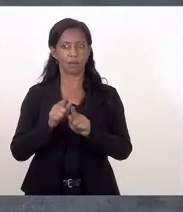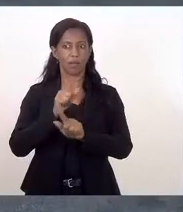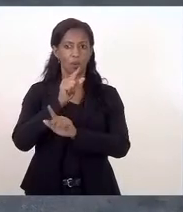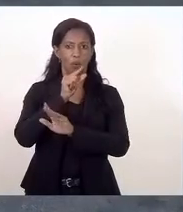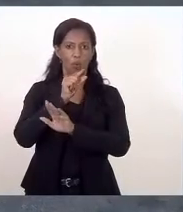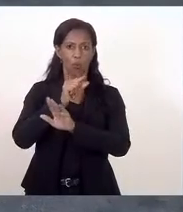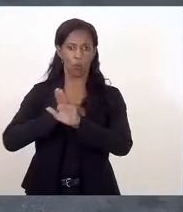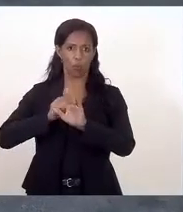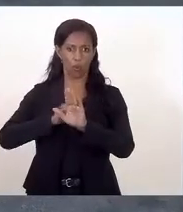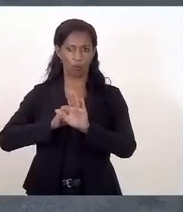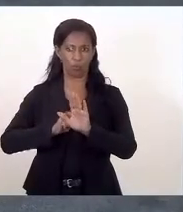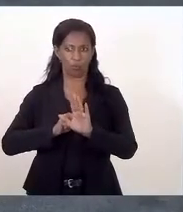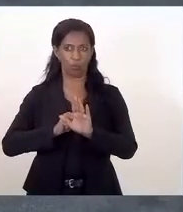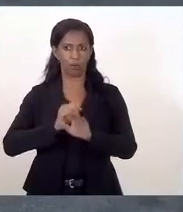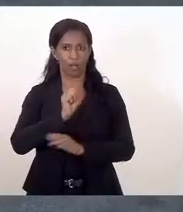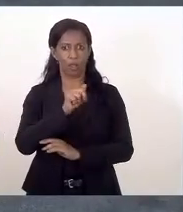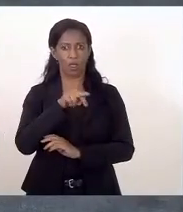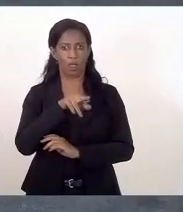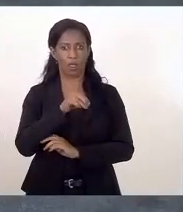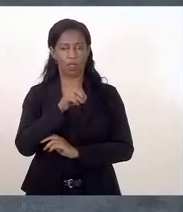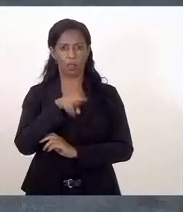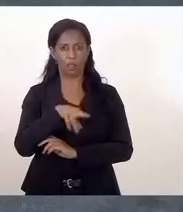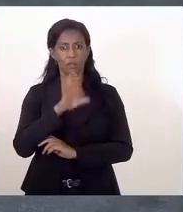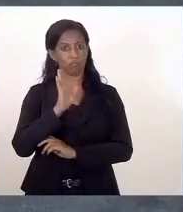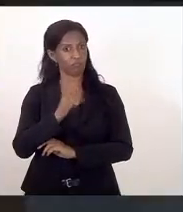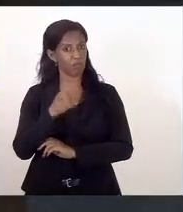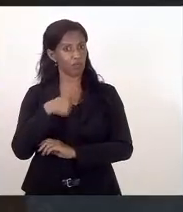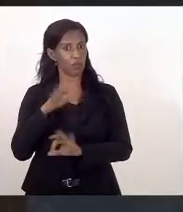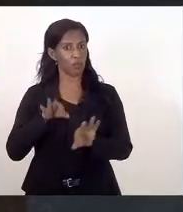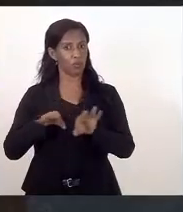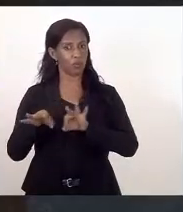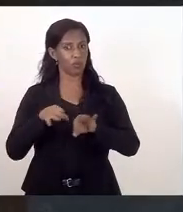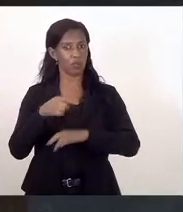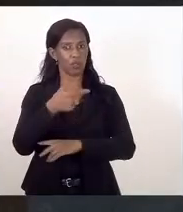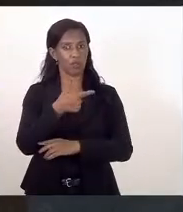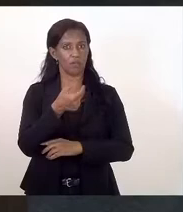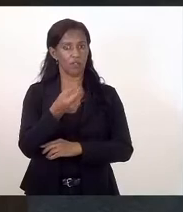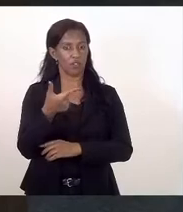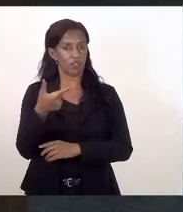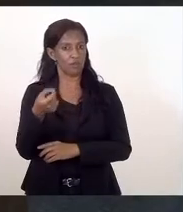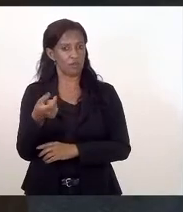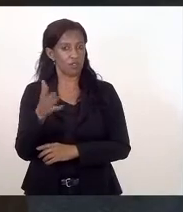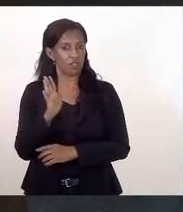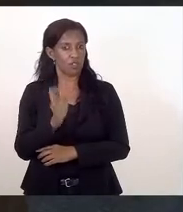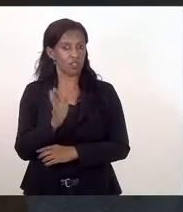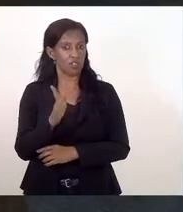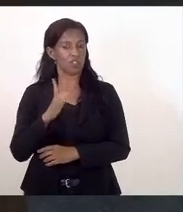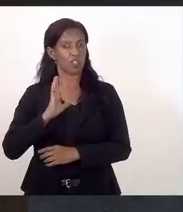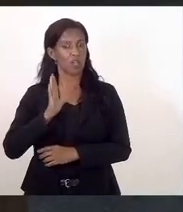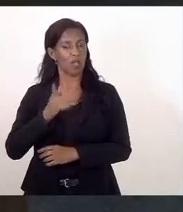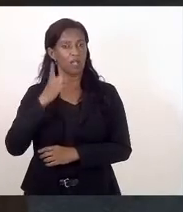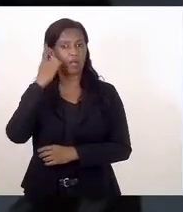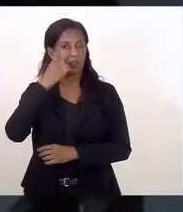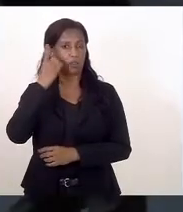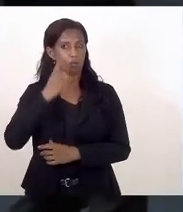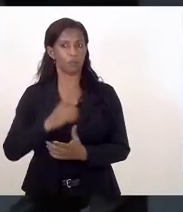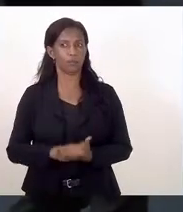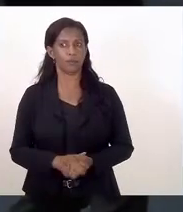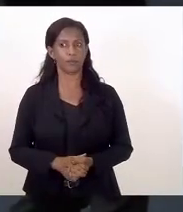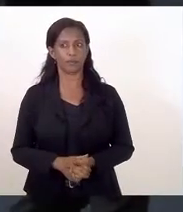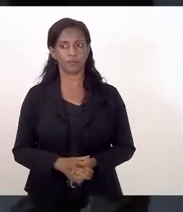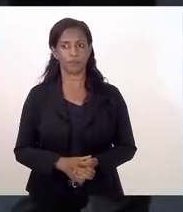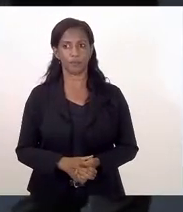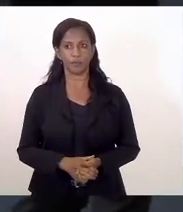do deputado Anderson Moraes, já que o nosso projeto é de 2020, ele já era, inclusive, deputado. E o da